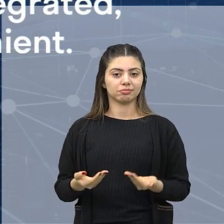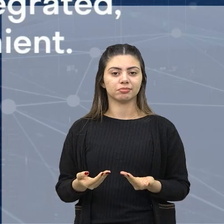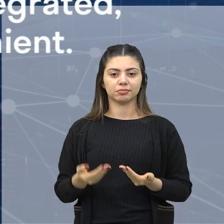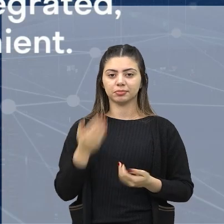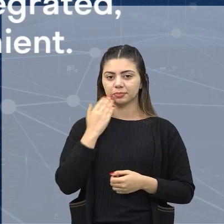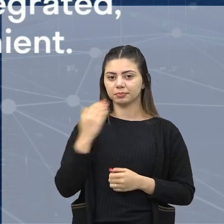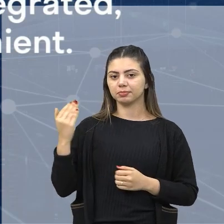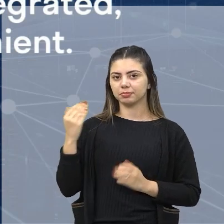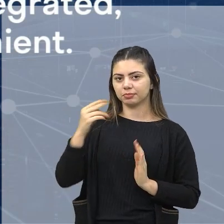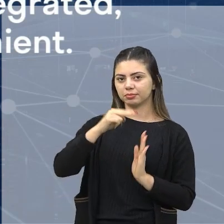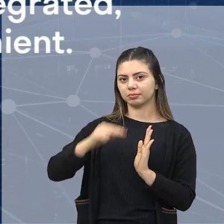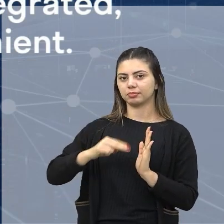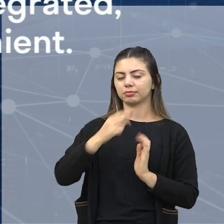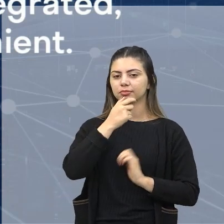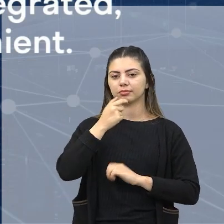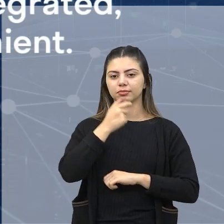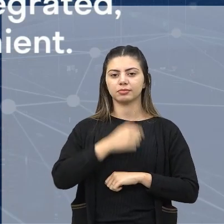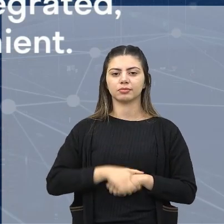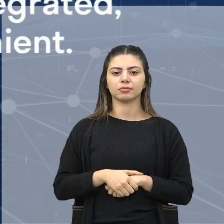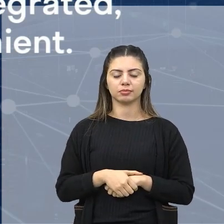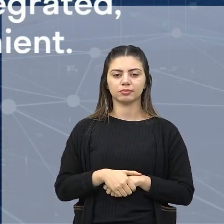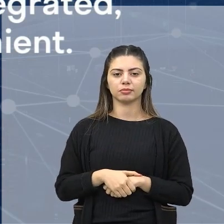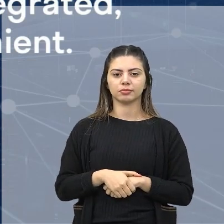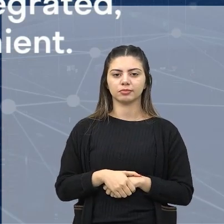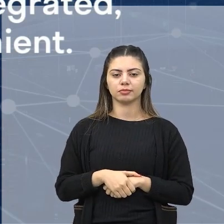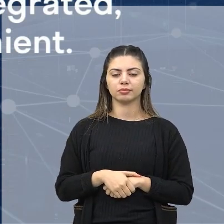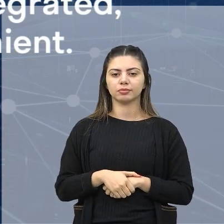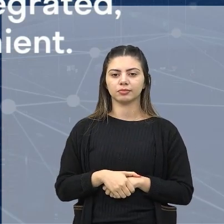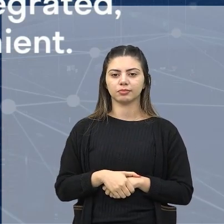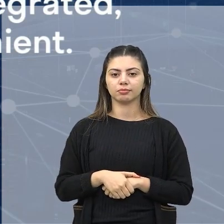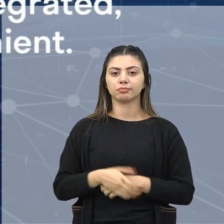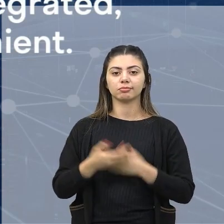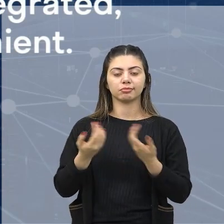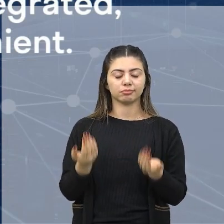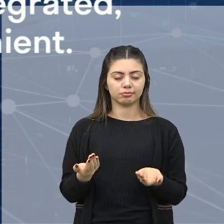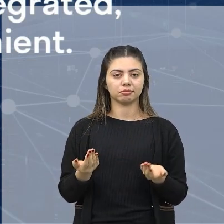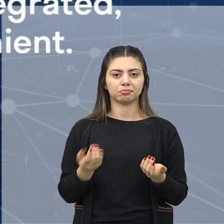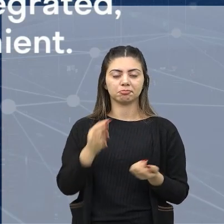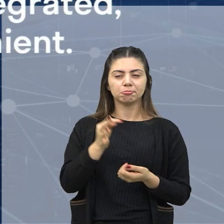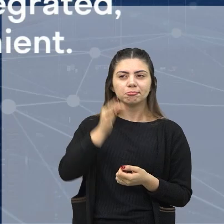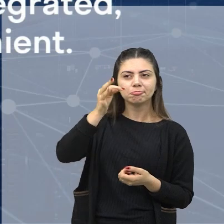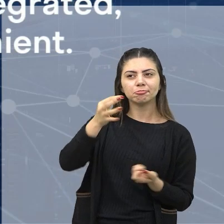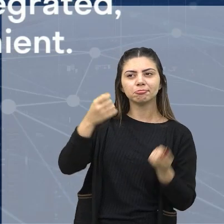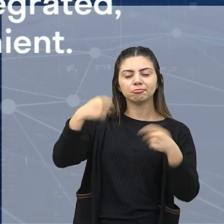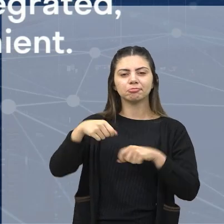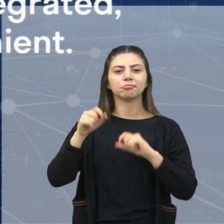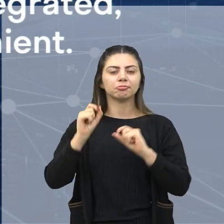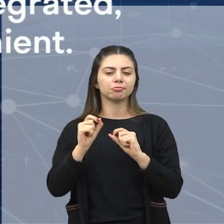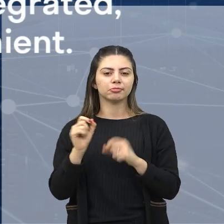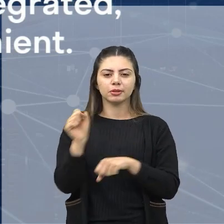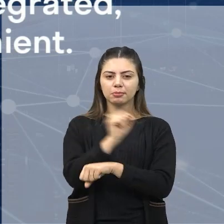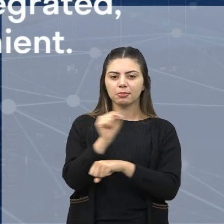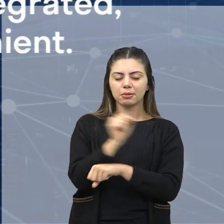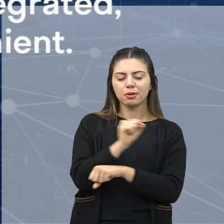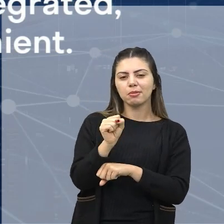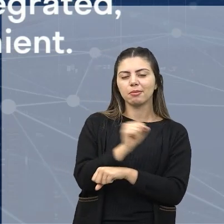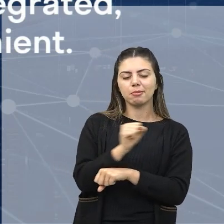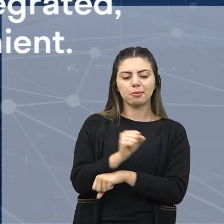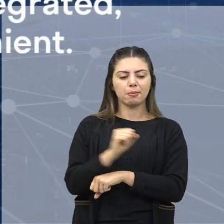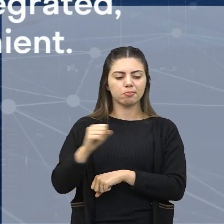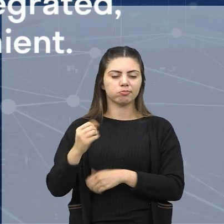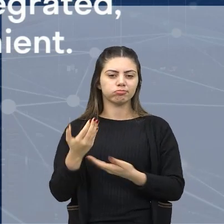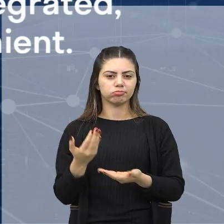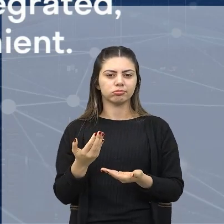dominate the streets, vão dominar as ruas, reduzindo traffic